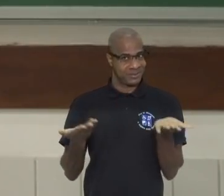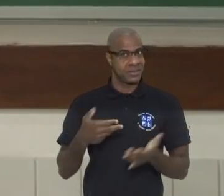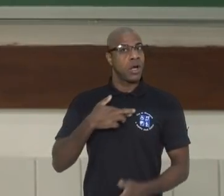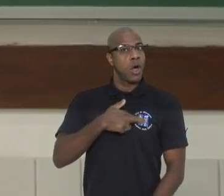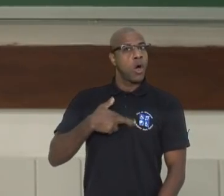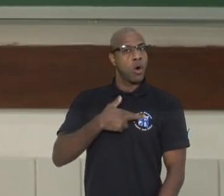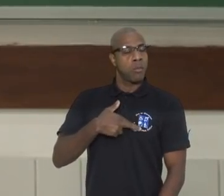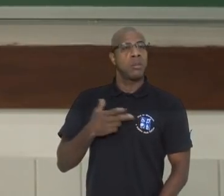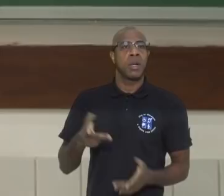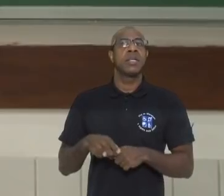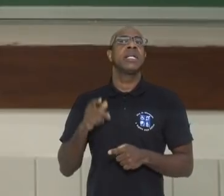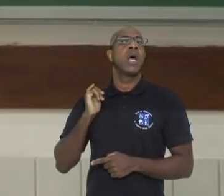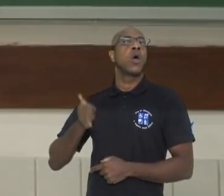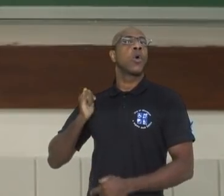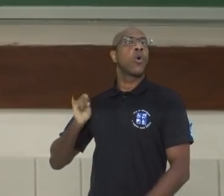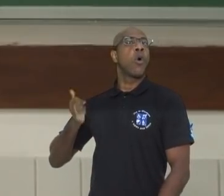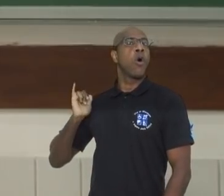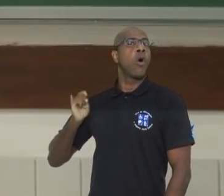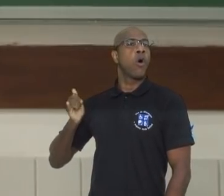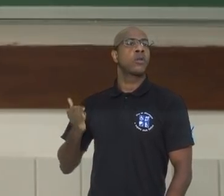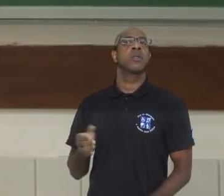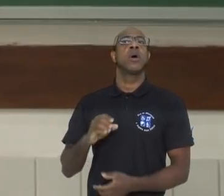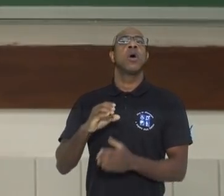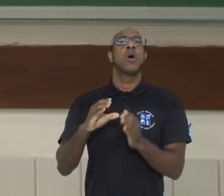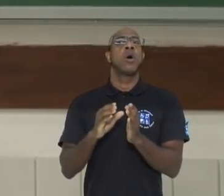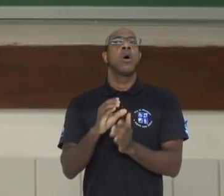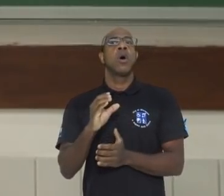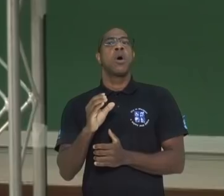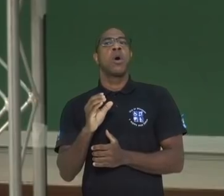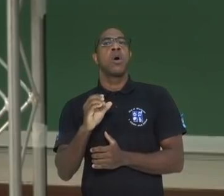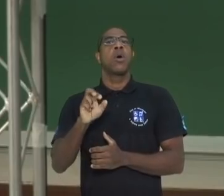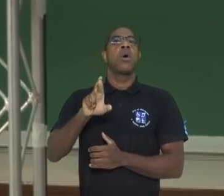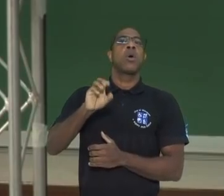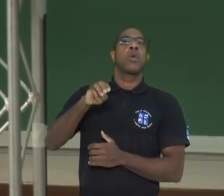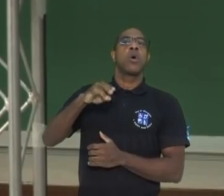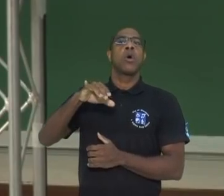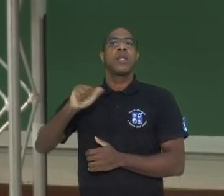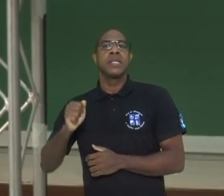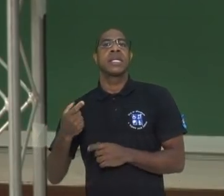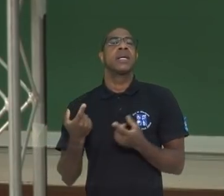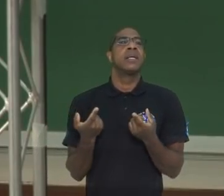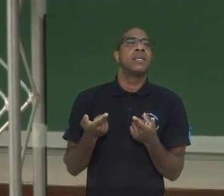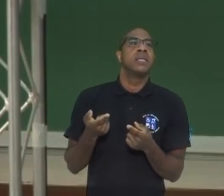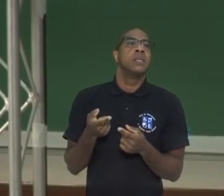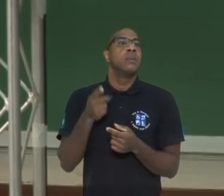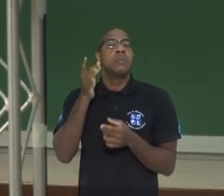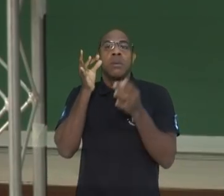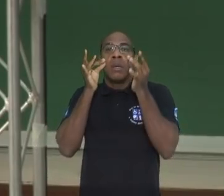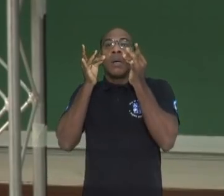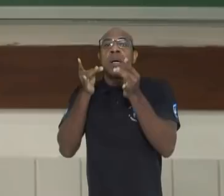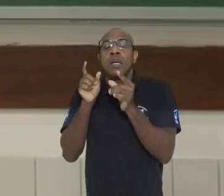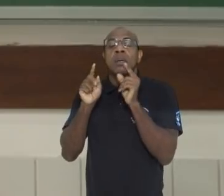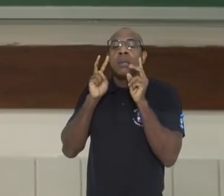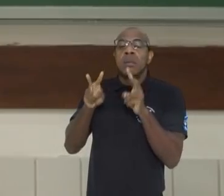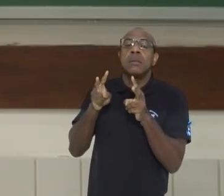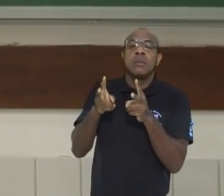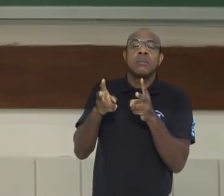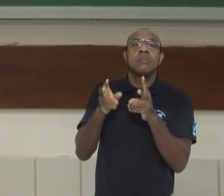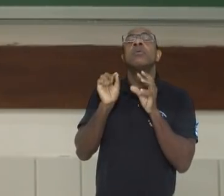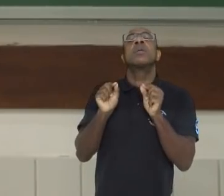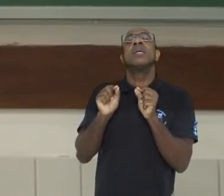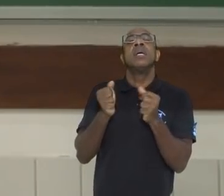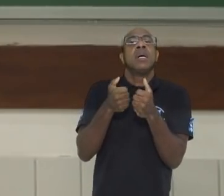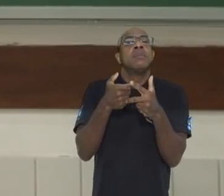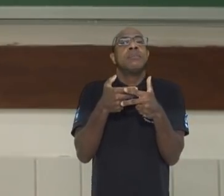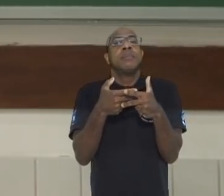ser o conto, pode ser a crônica. A que nós temos que estar atento? Aos